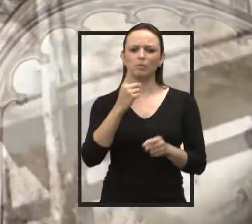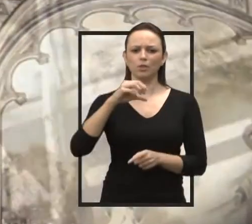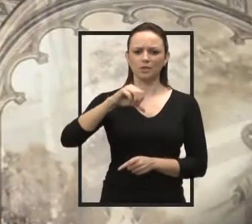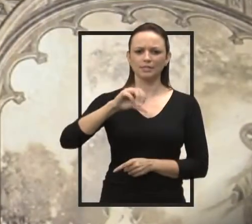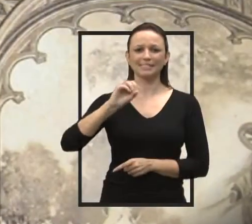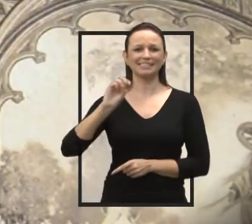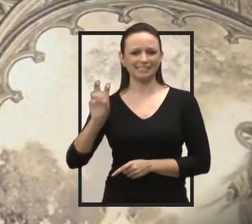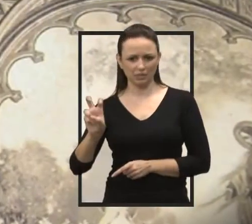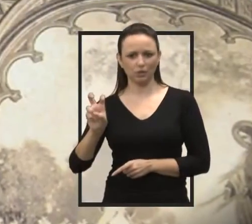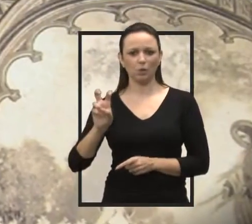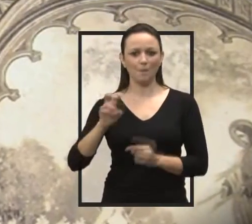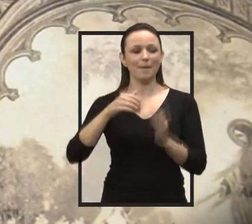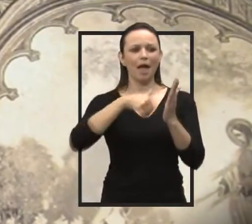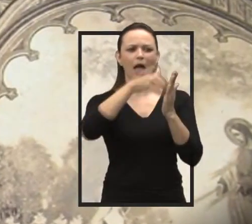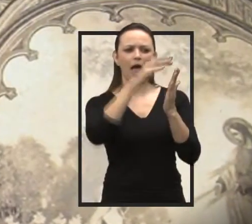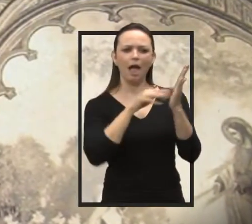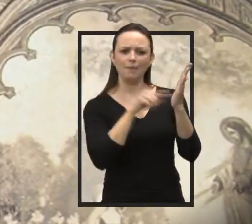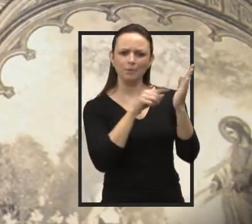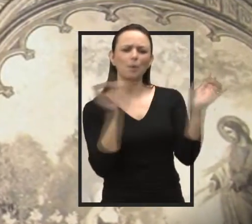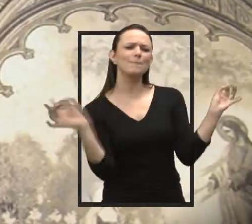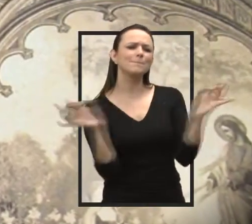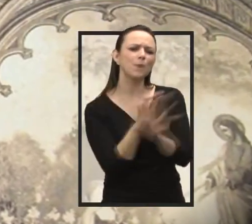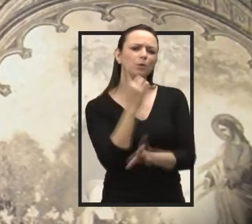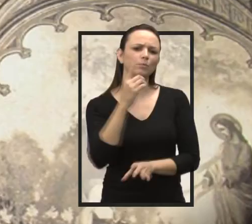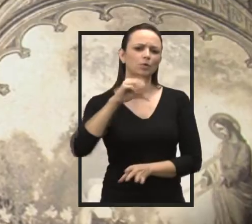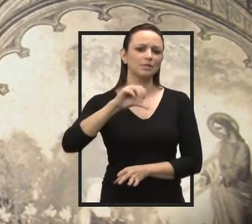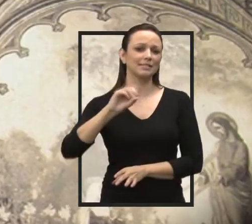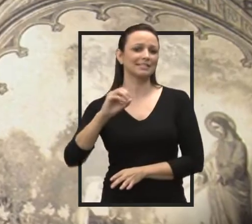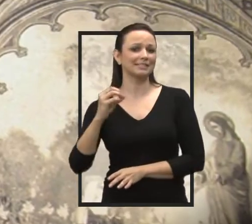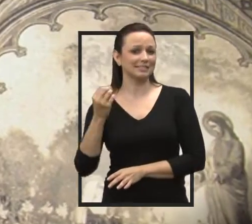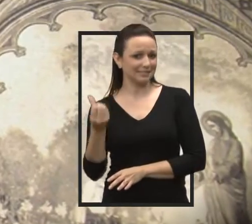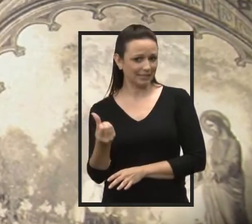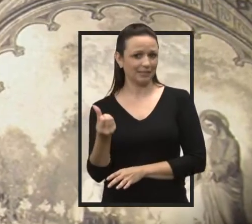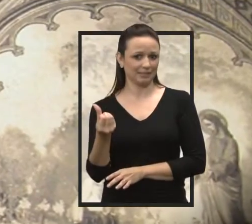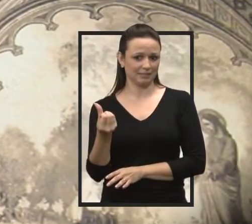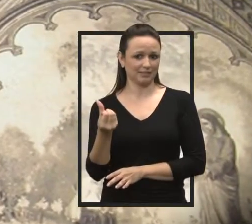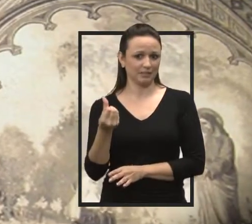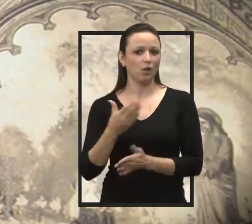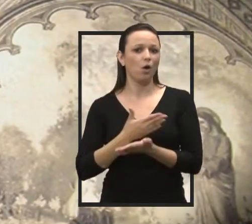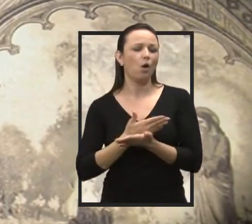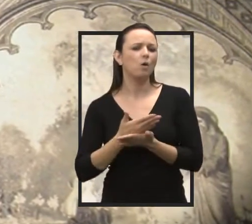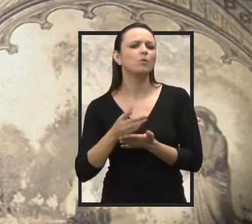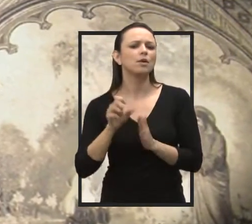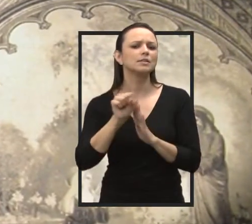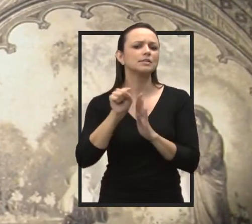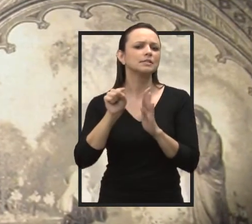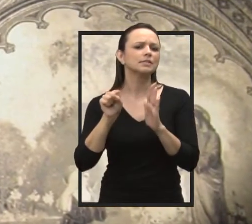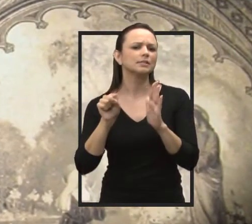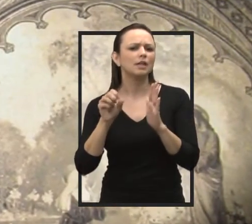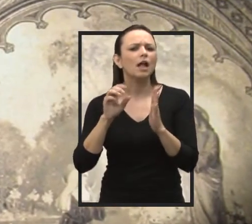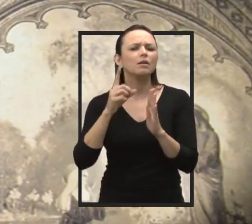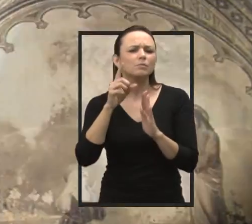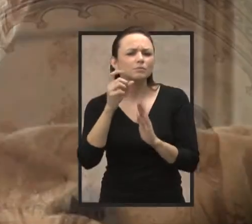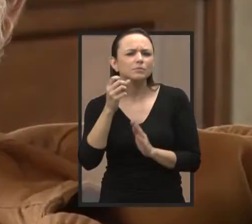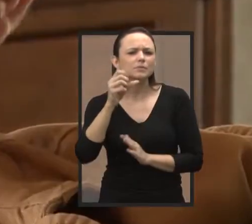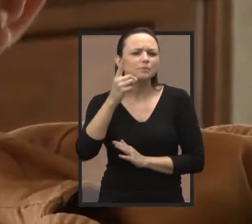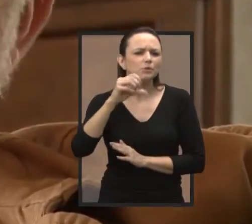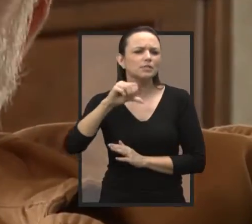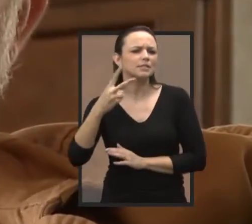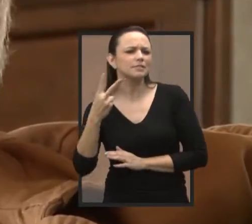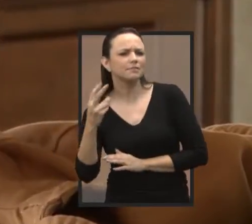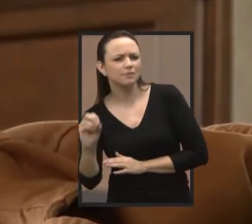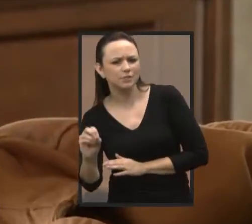pintura foi concluída em 1926. Ela começou já na década de 20. Então, a igreja ficou por